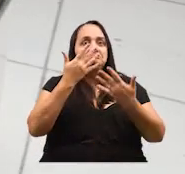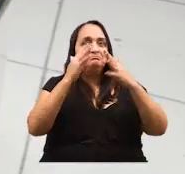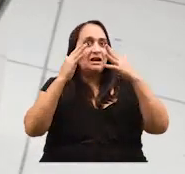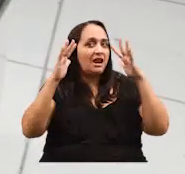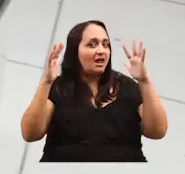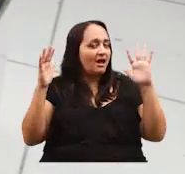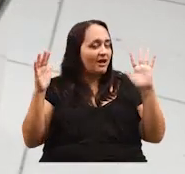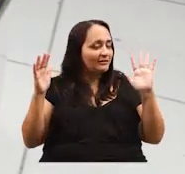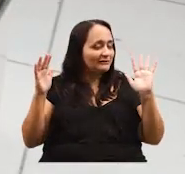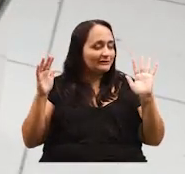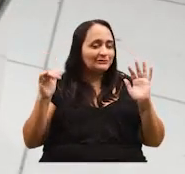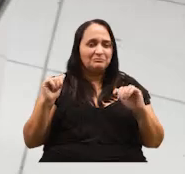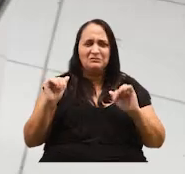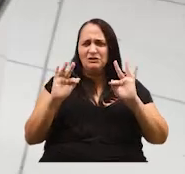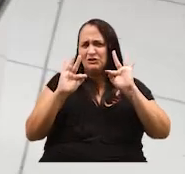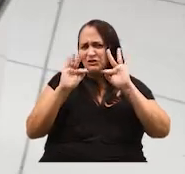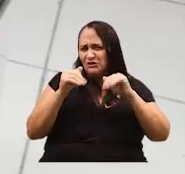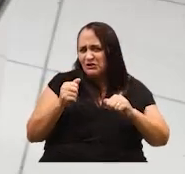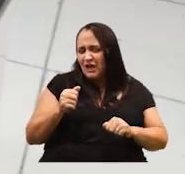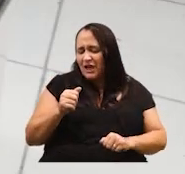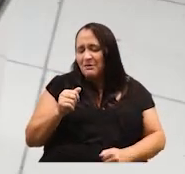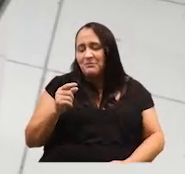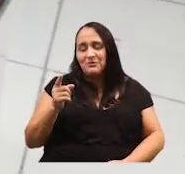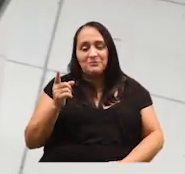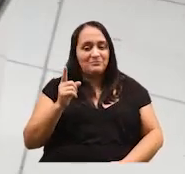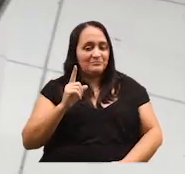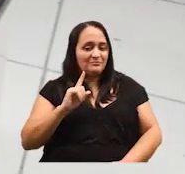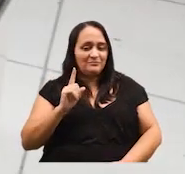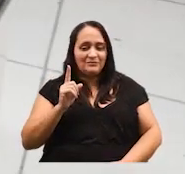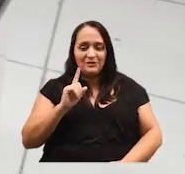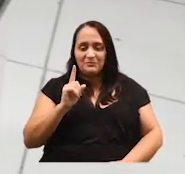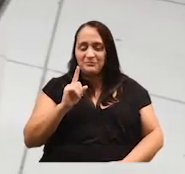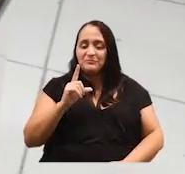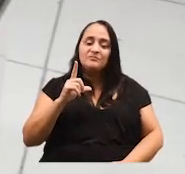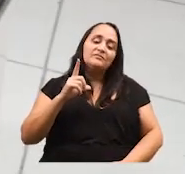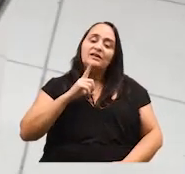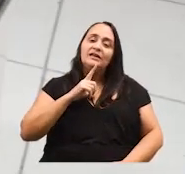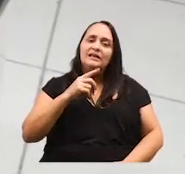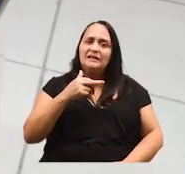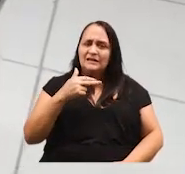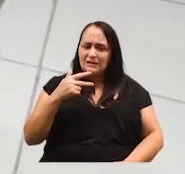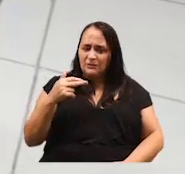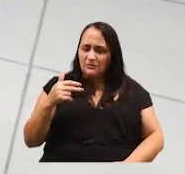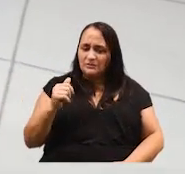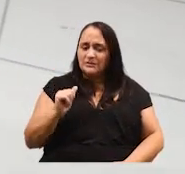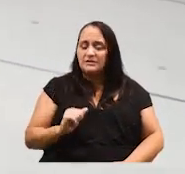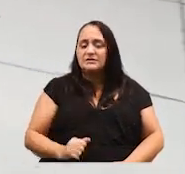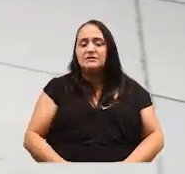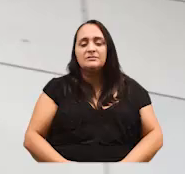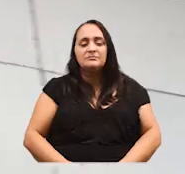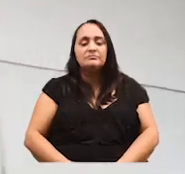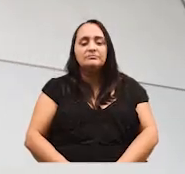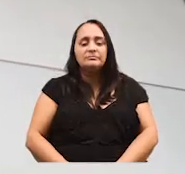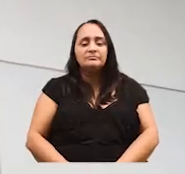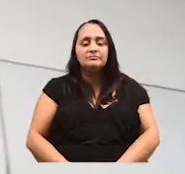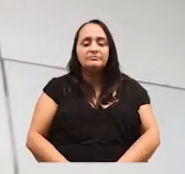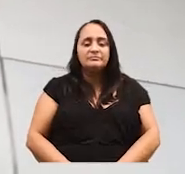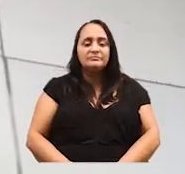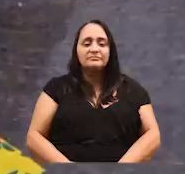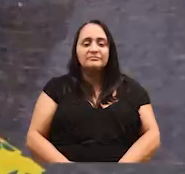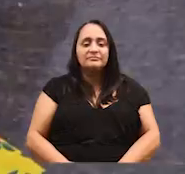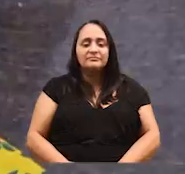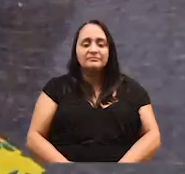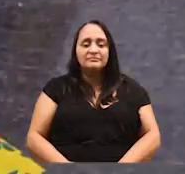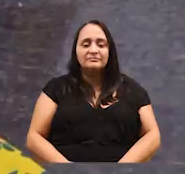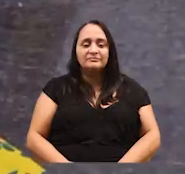brilhante. Acabou? Não, tem coisa ainda que a gente não usou, né? O que é que eu vou usar agora? Quem é que